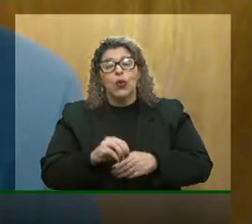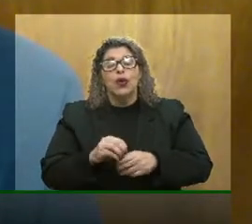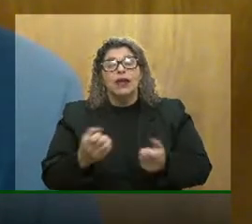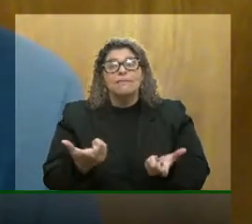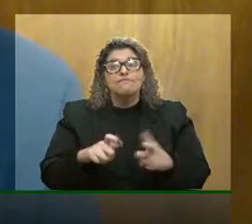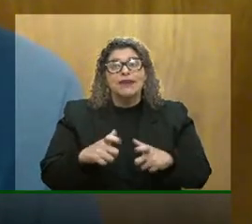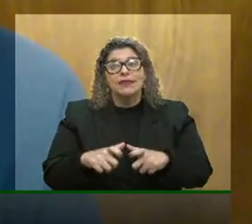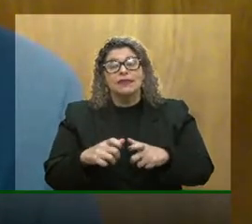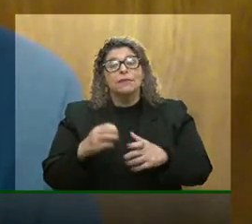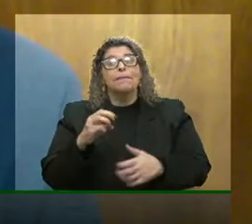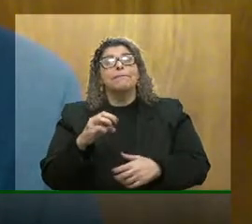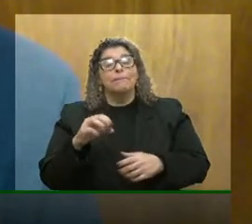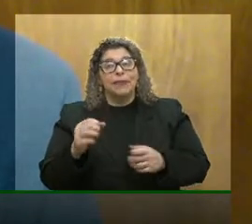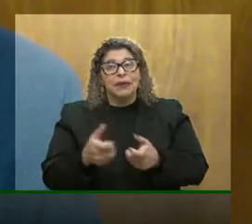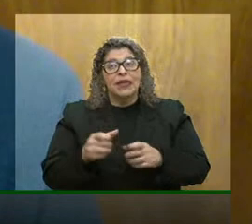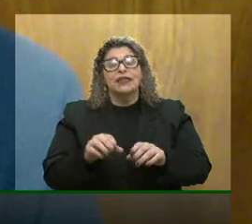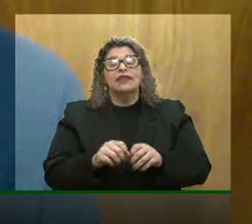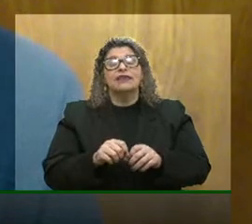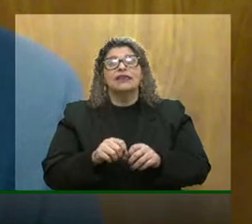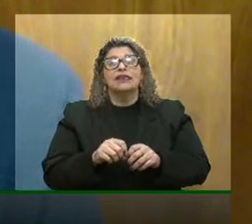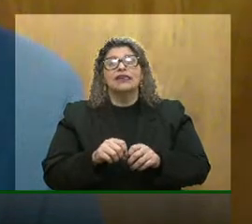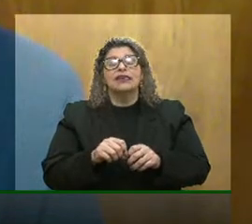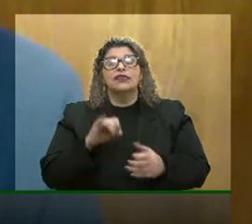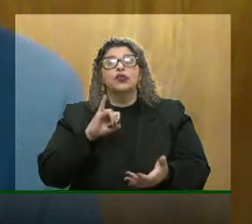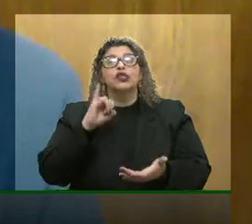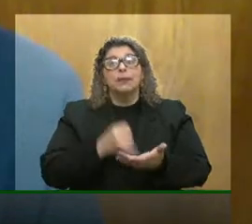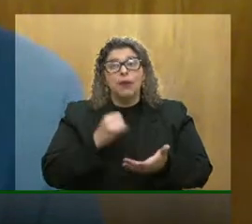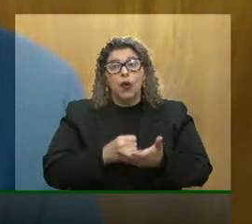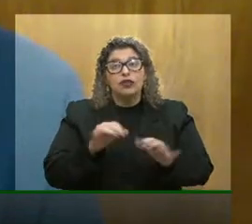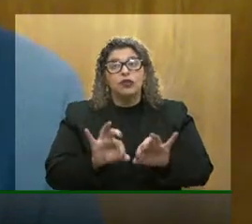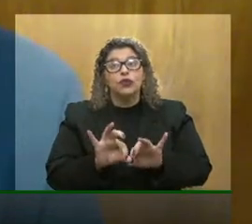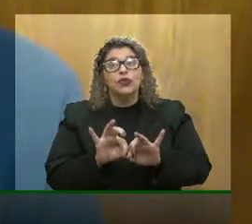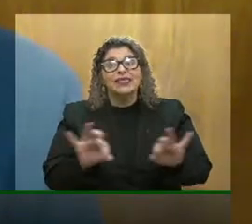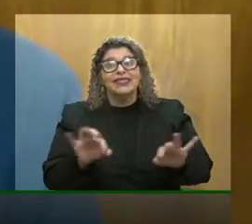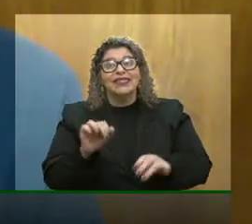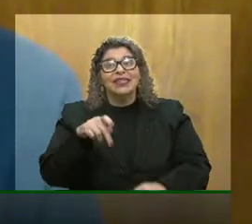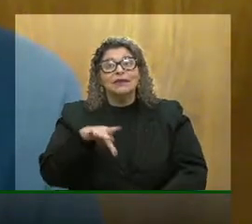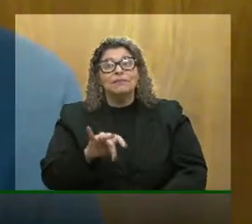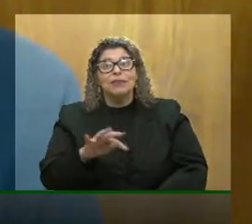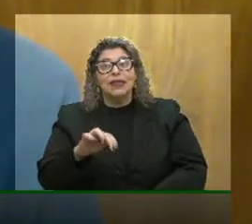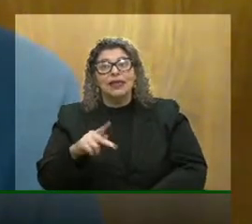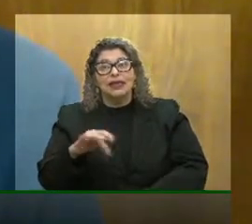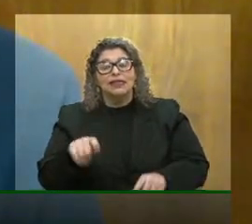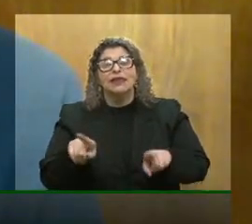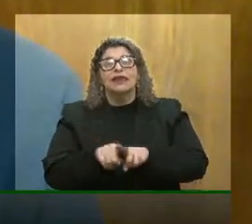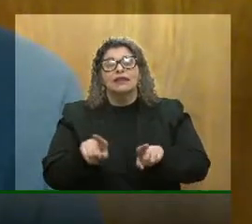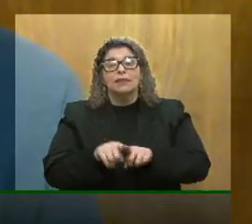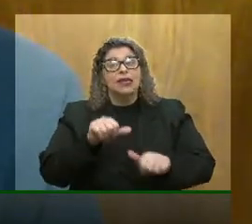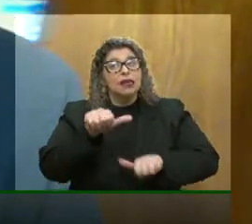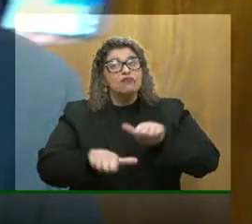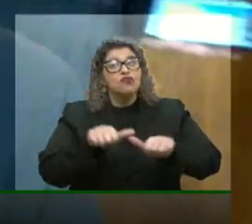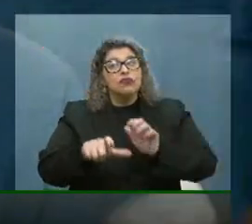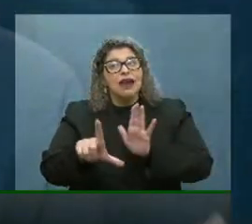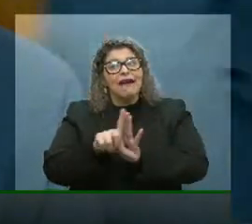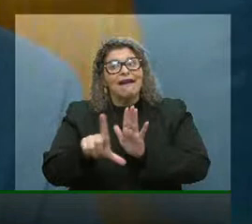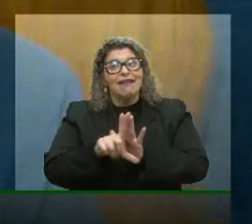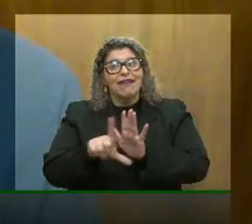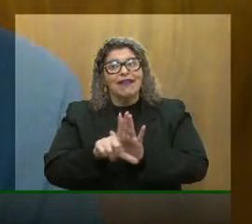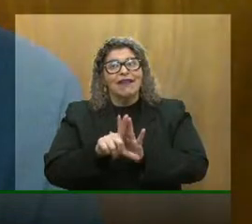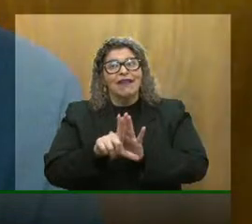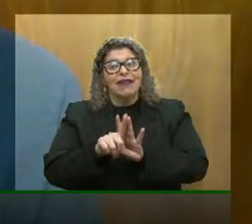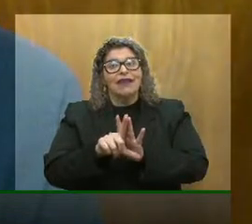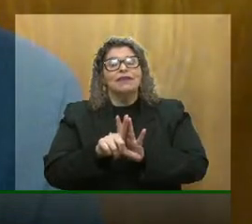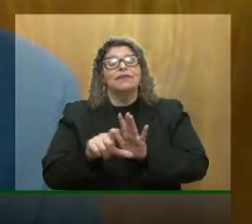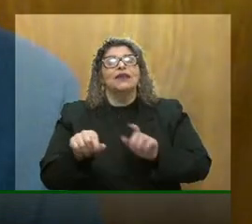pequeno porte, Simples Nacional. A Lei 13.711, de 6 de abril de 2011, que altera a Lei